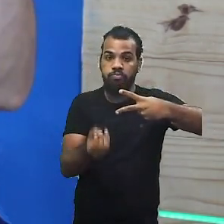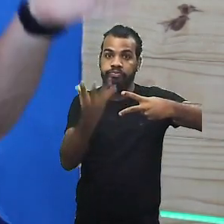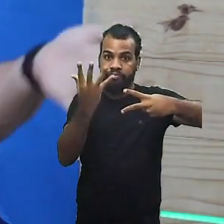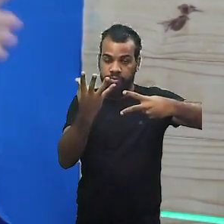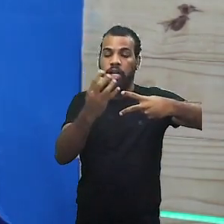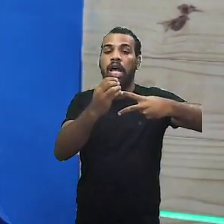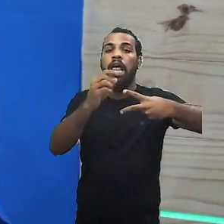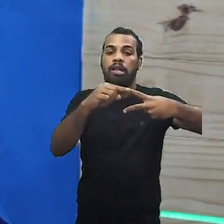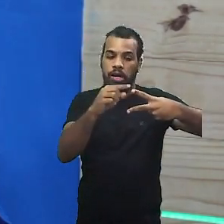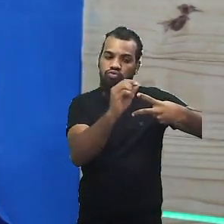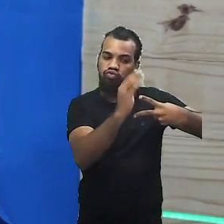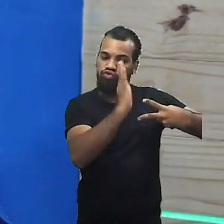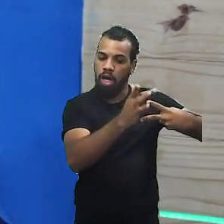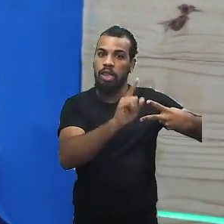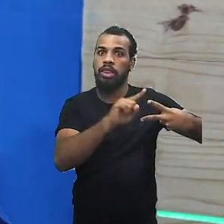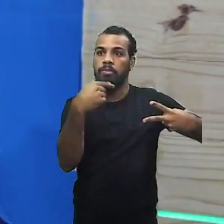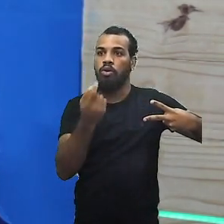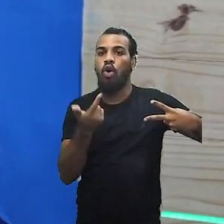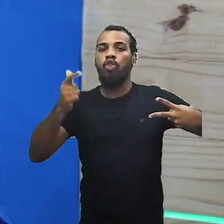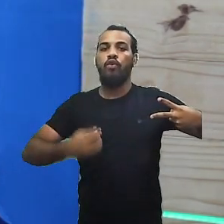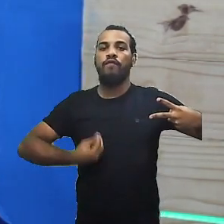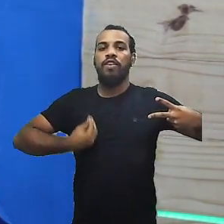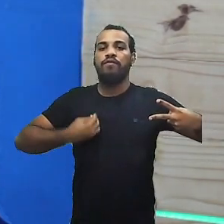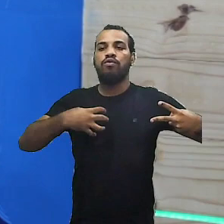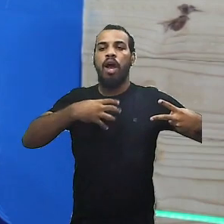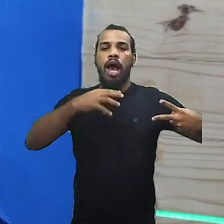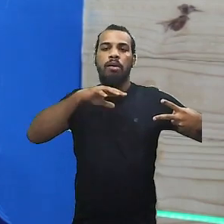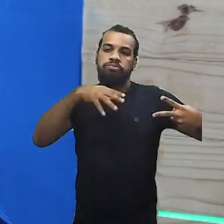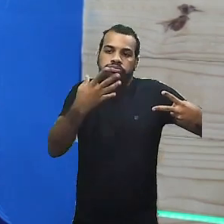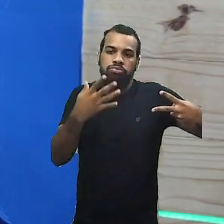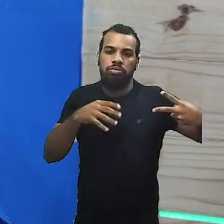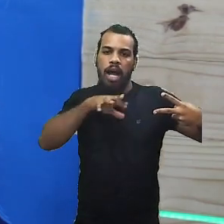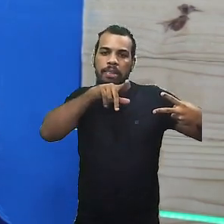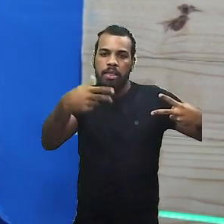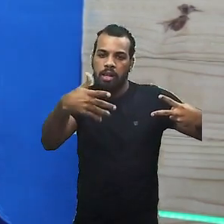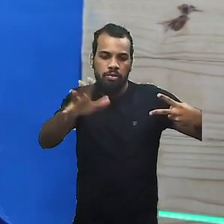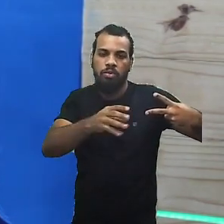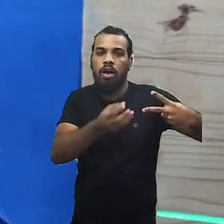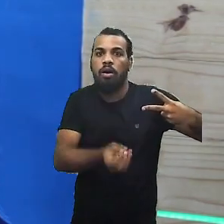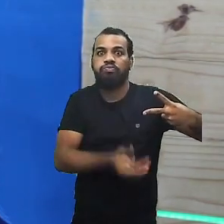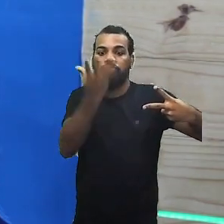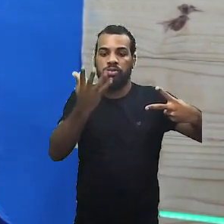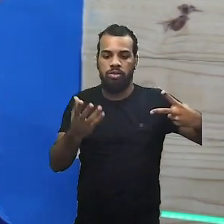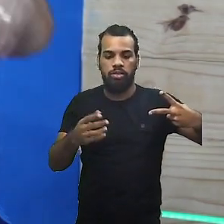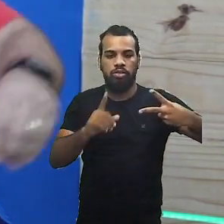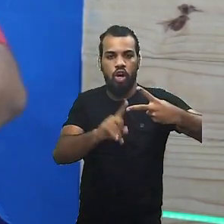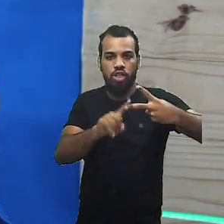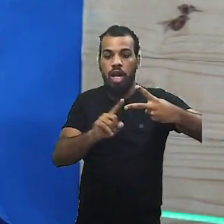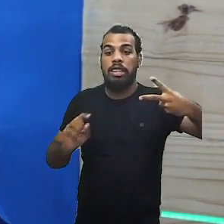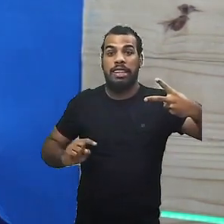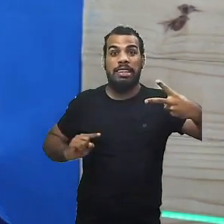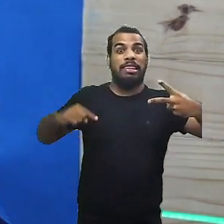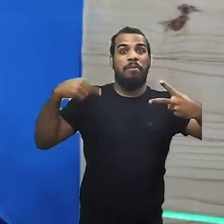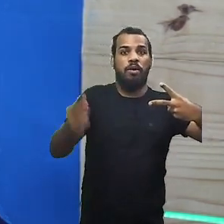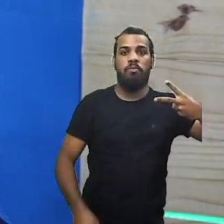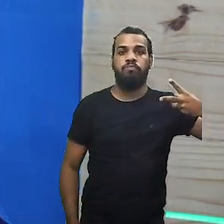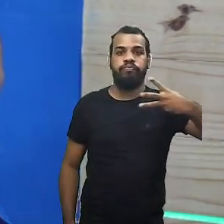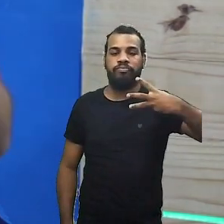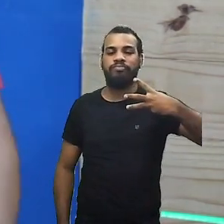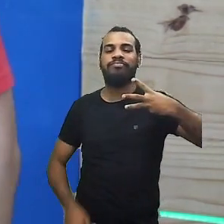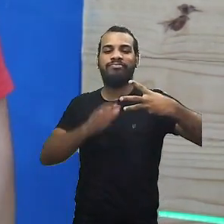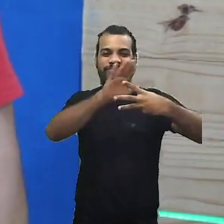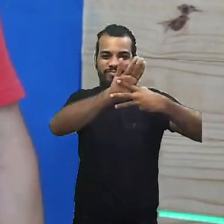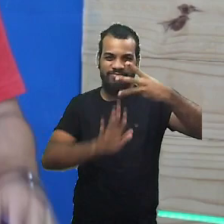os heterótrofos aeróbios, beleza? Essa é a teoria que fica ligada com a teoria da semana passada